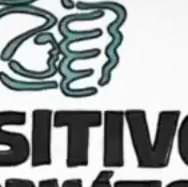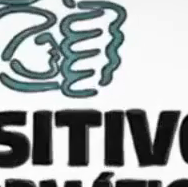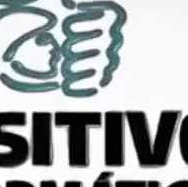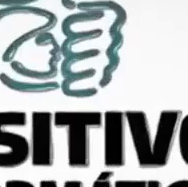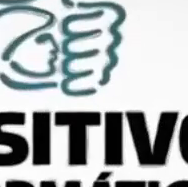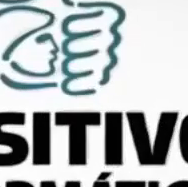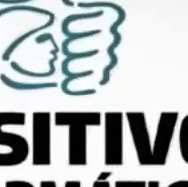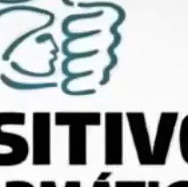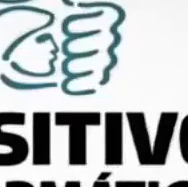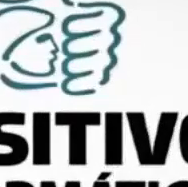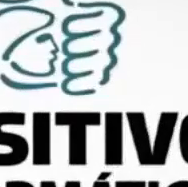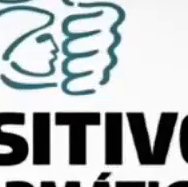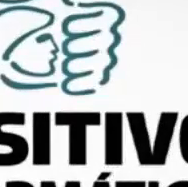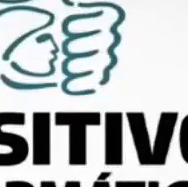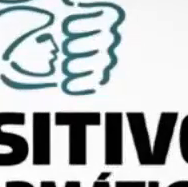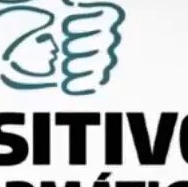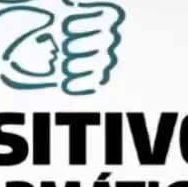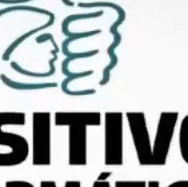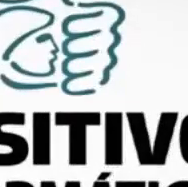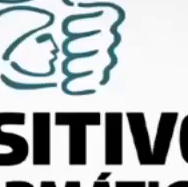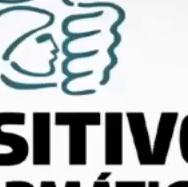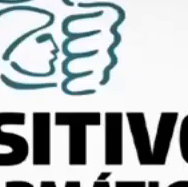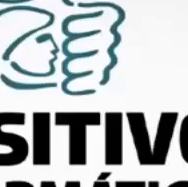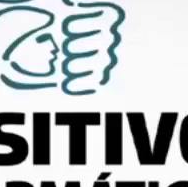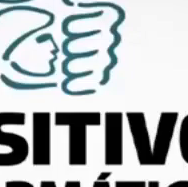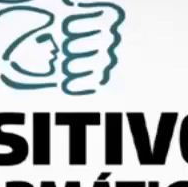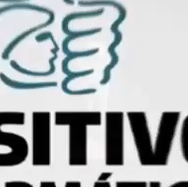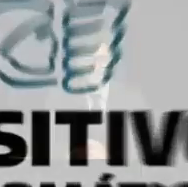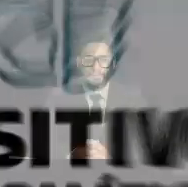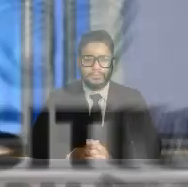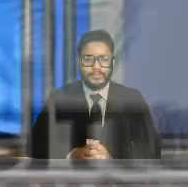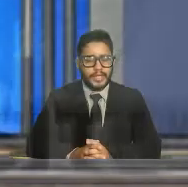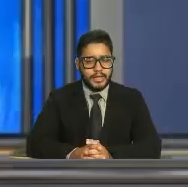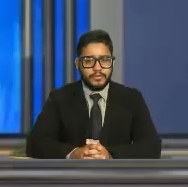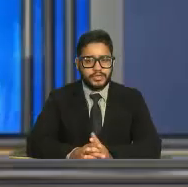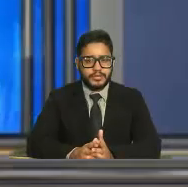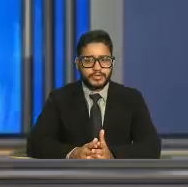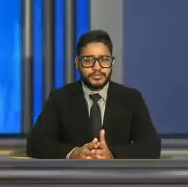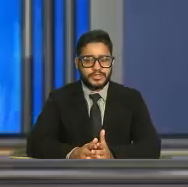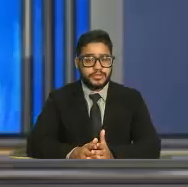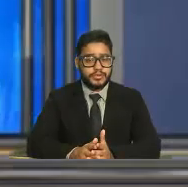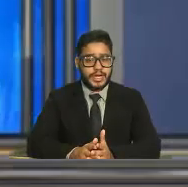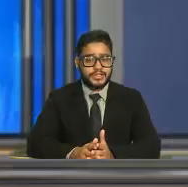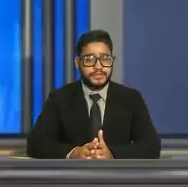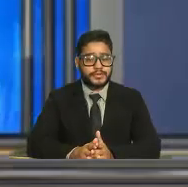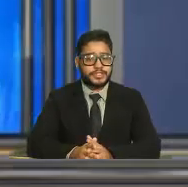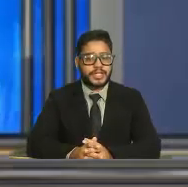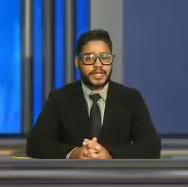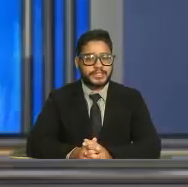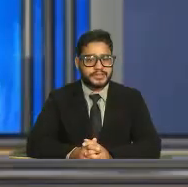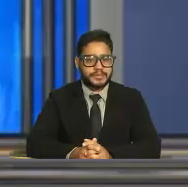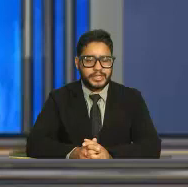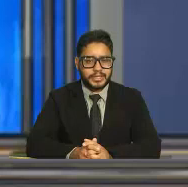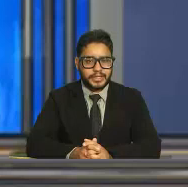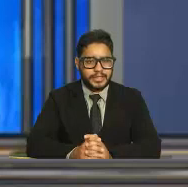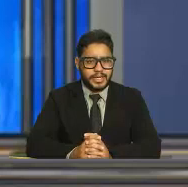Tecnologia Educacional. Ajuda você a transformar o ensinar em aprender. Voltamos com as notícias locais que foram